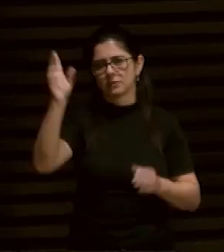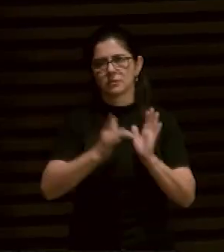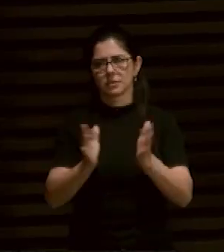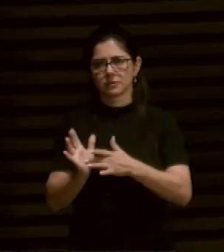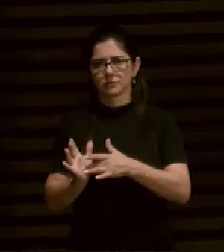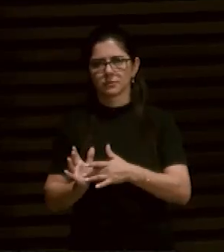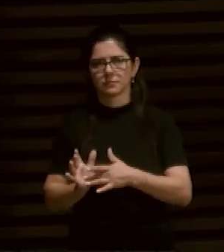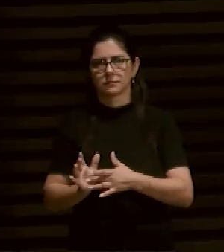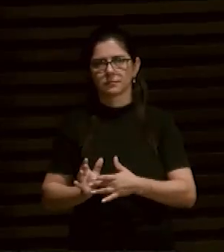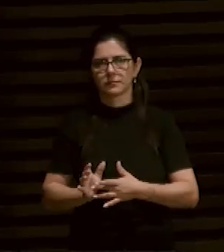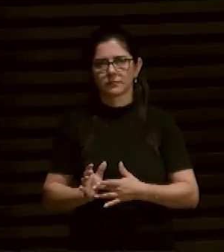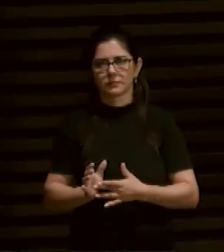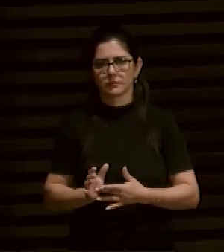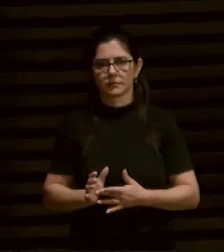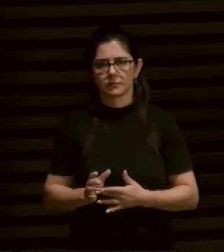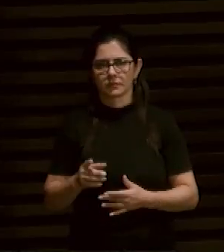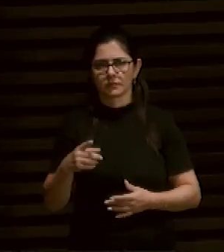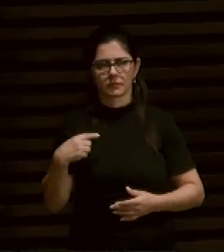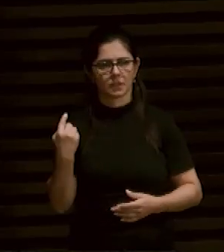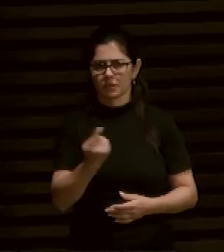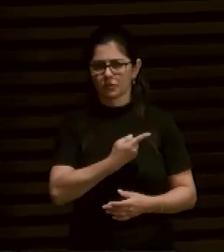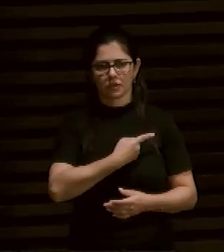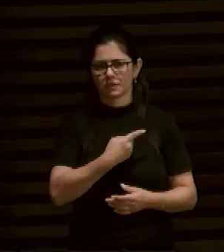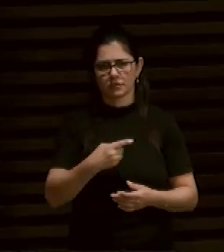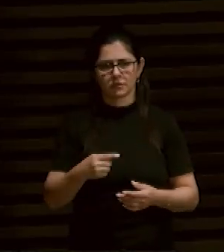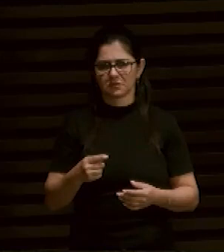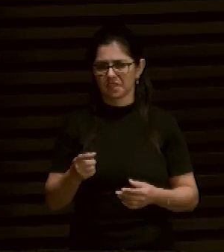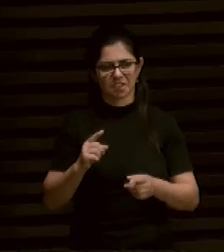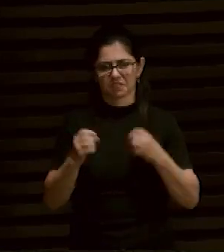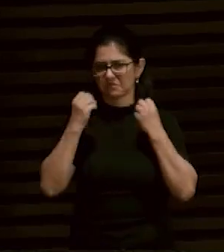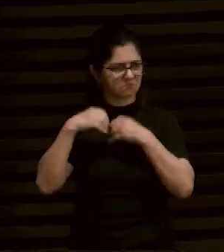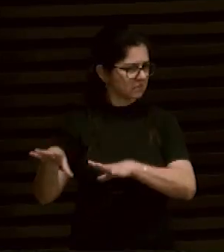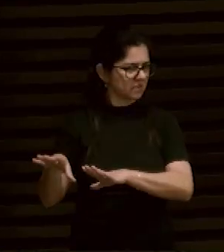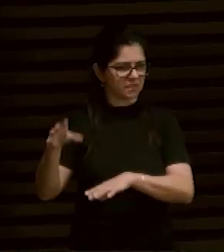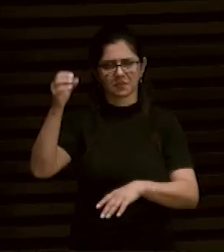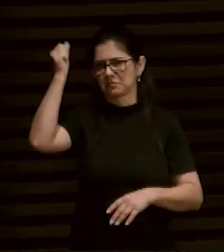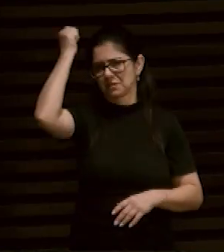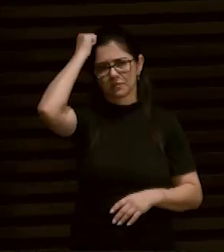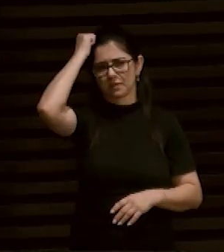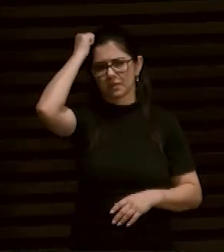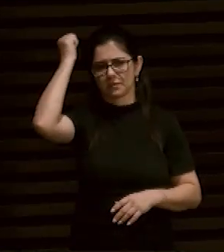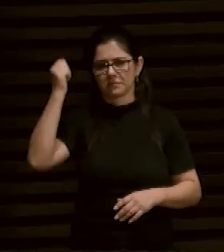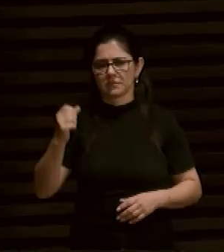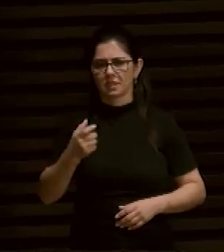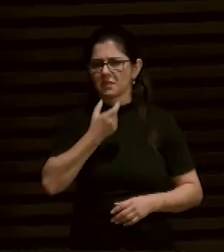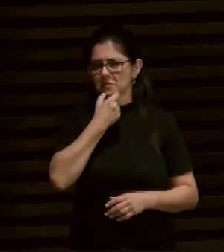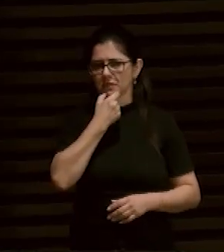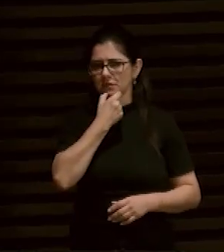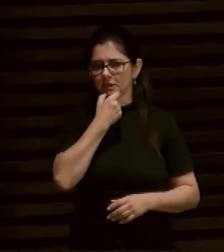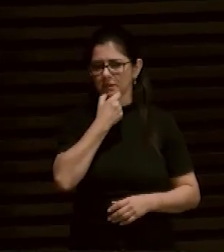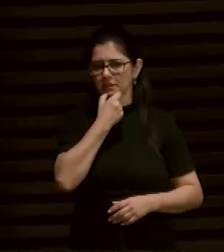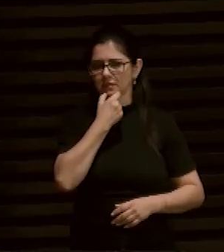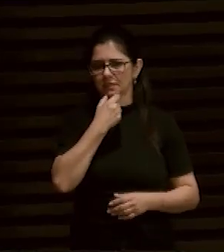Quando deixados por nós mesmos, nós nunca iremos nos arrepender. C.S. Lewis, um autor cristão que escreveu as Crônicas de Nárnia, em um dos